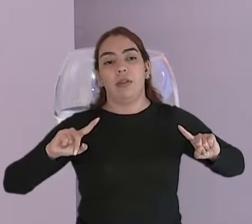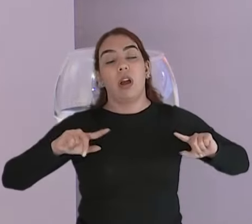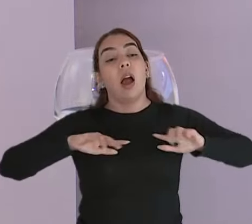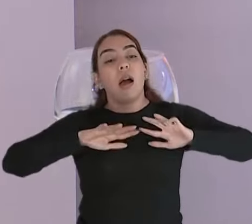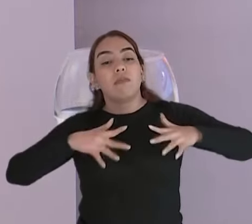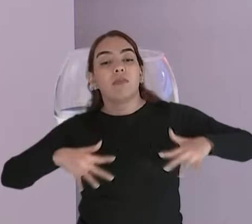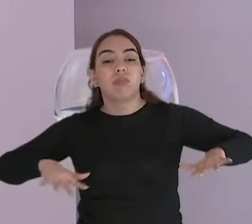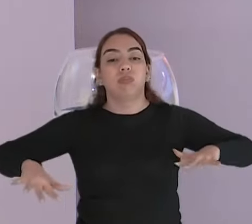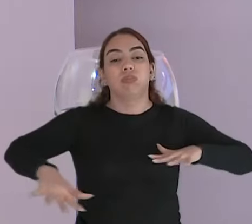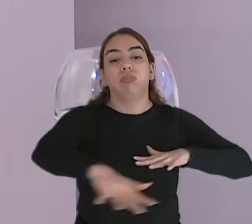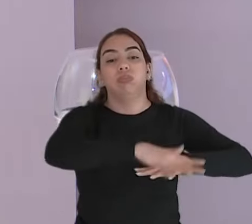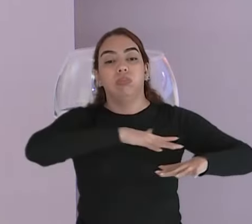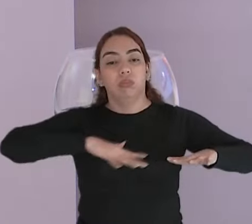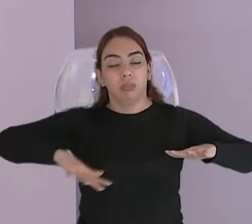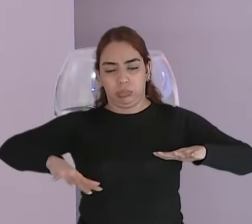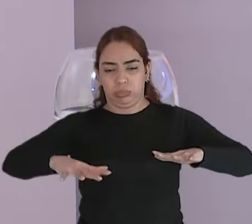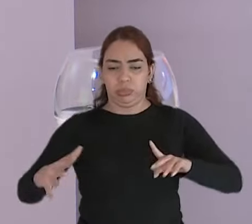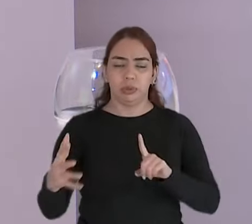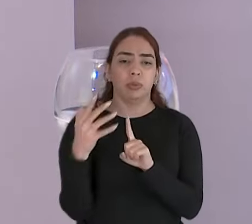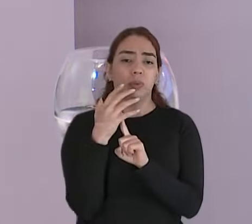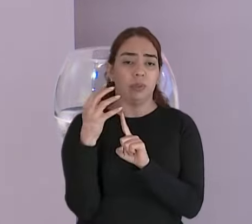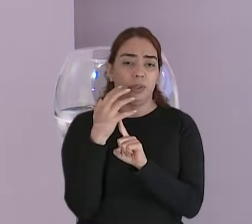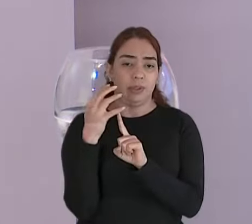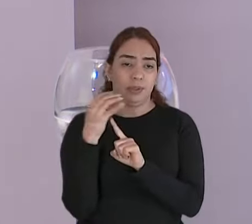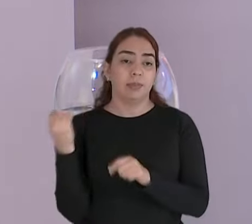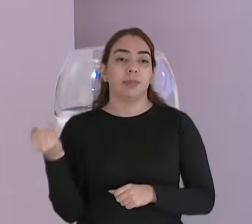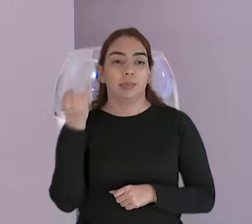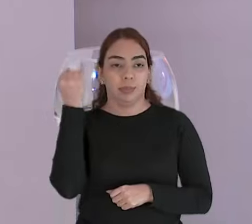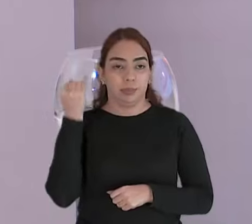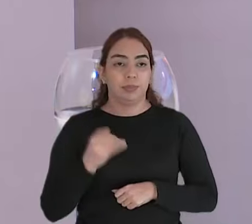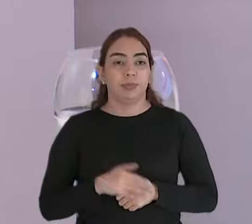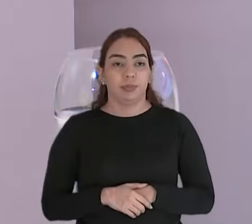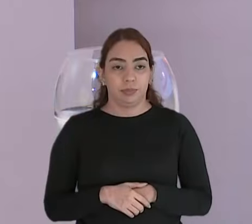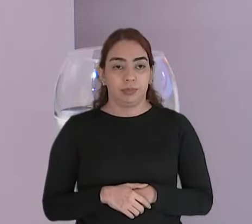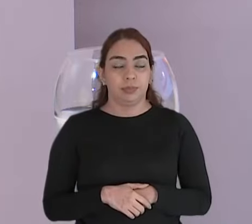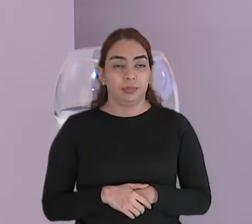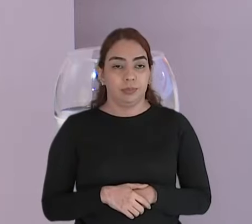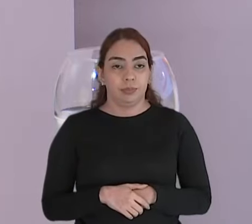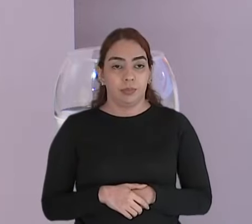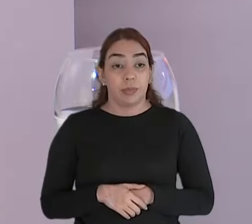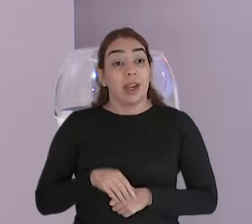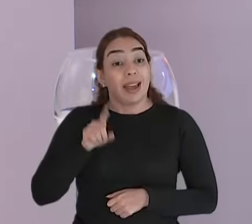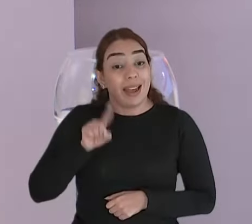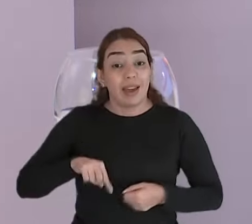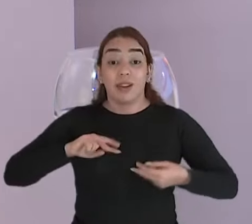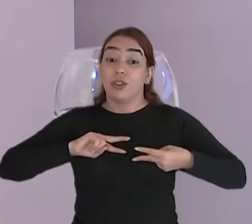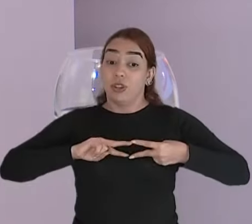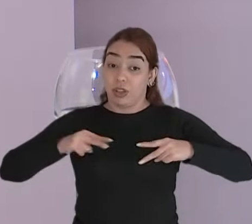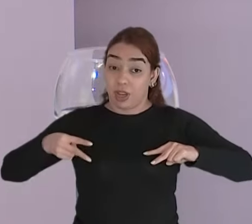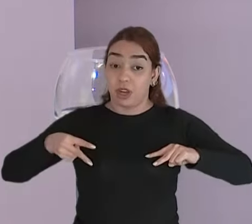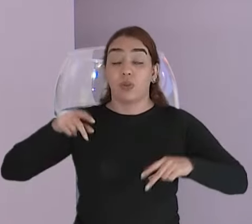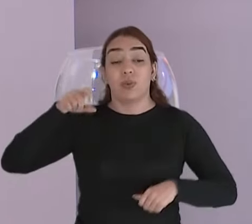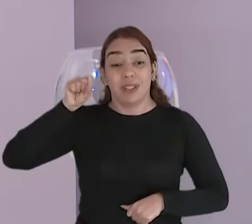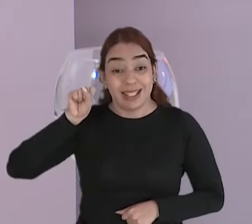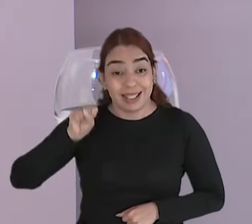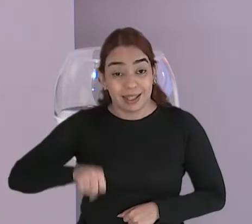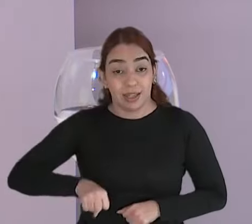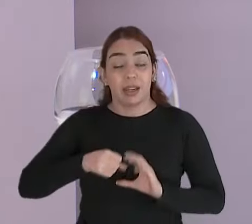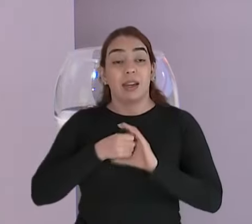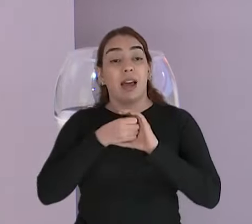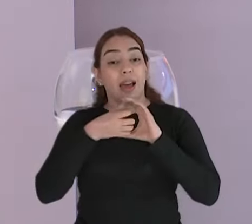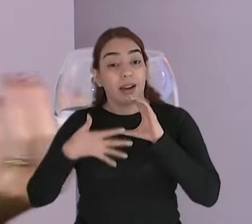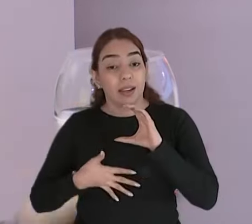essa relação do gene com o ambiente que vai ser muito importante. Então, tem sim uma condição, é uma condição genética, mas a gente